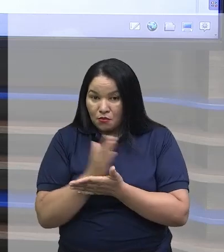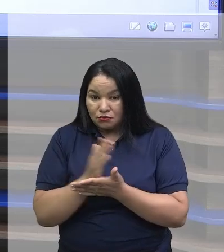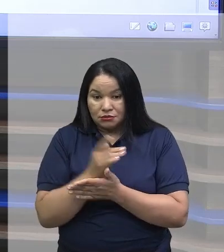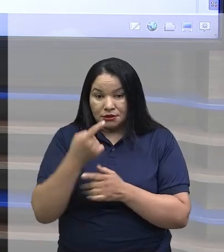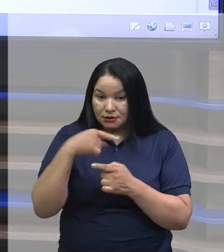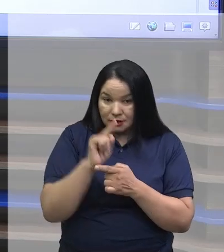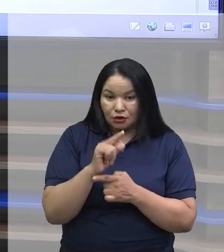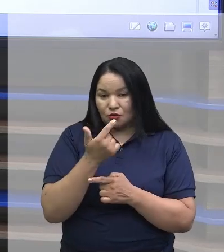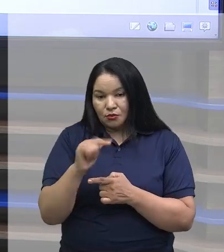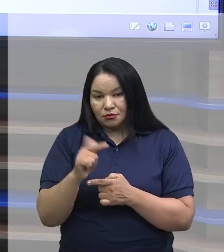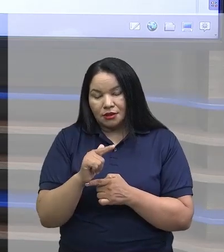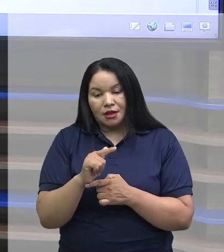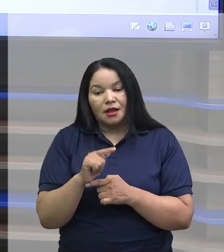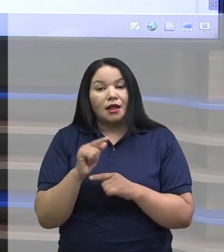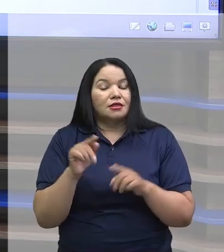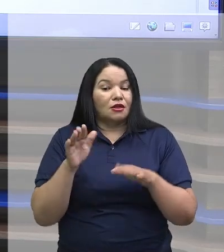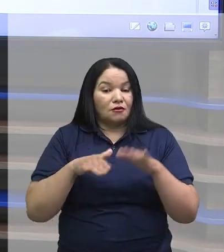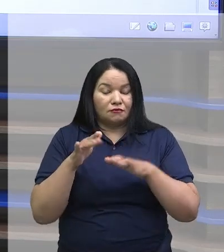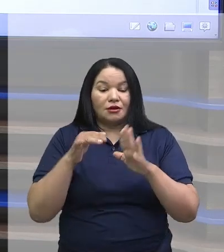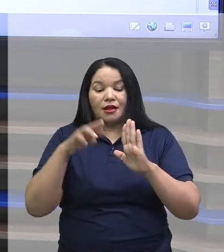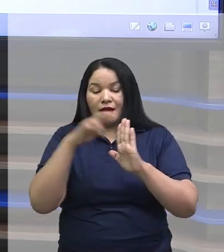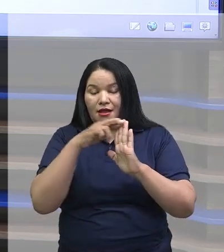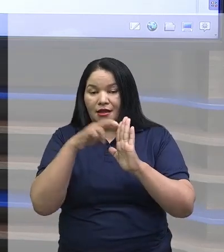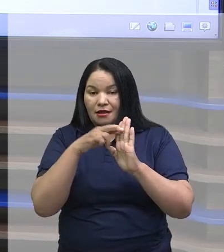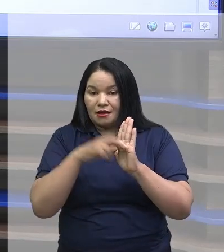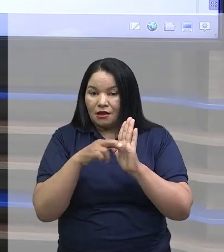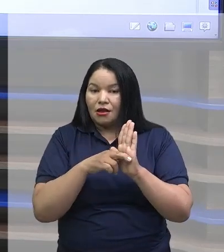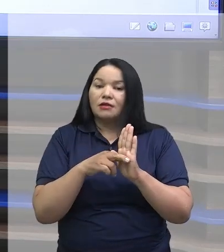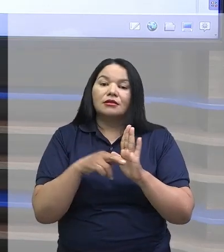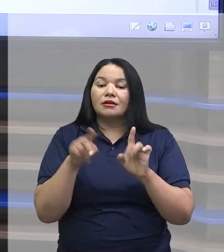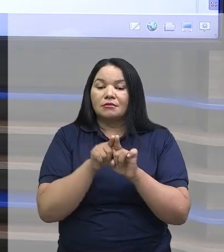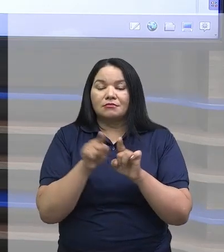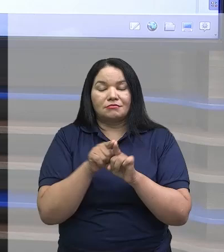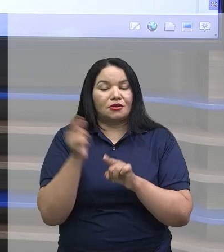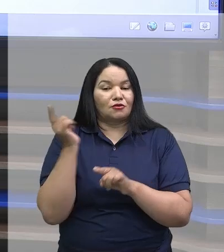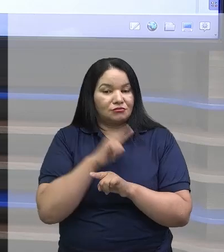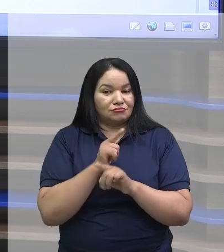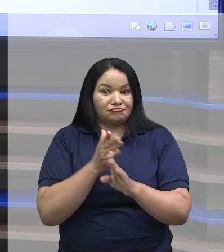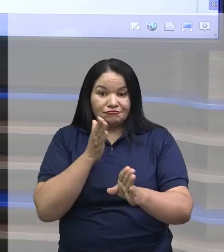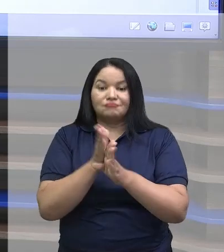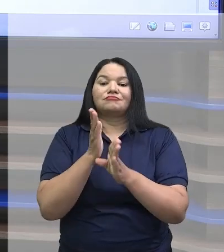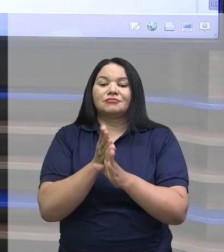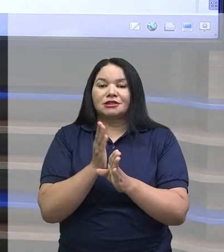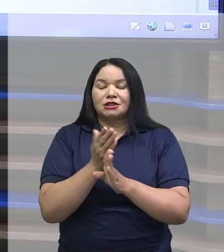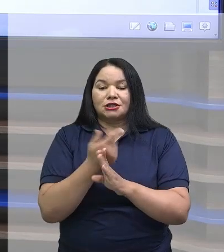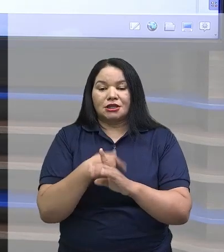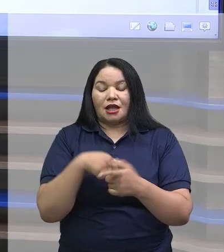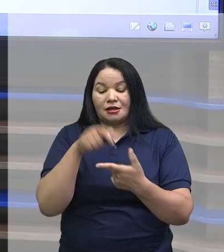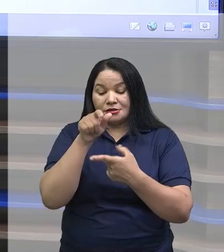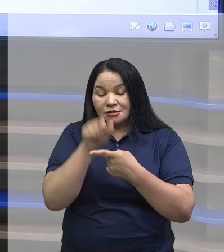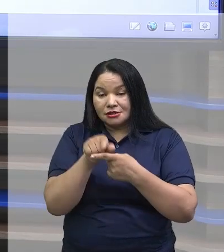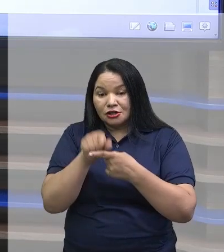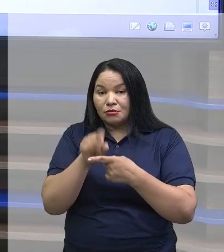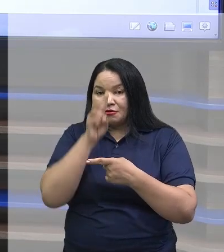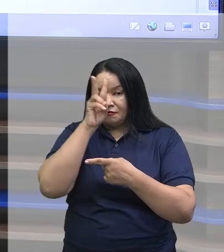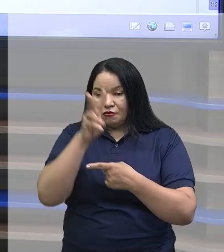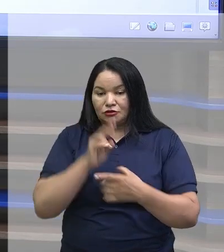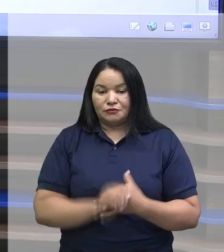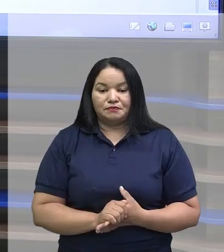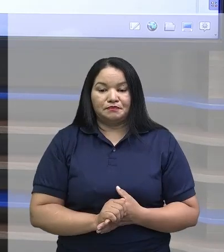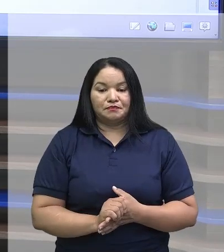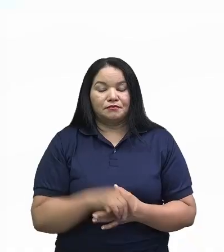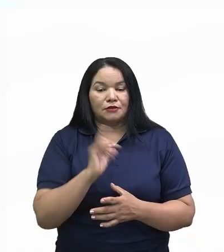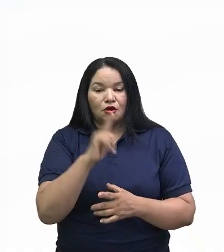acento, a gente vai para aquelas outras regras, que aí a gente consegue identificar qual é a sílaba mais forte. Agora,